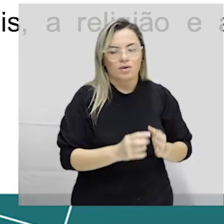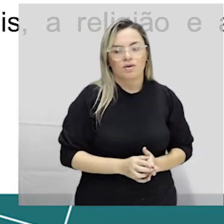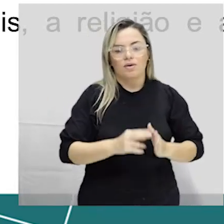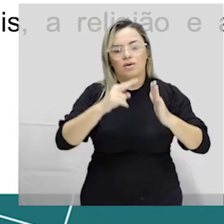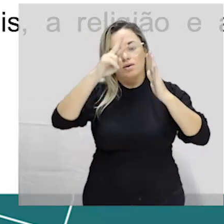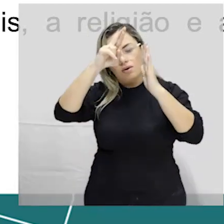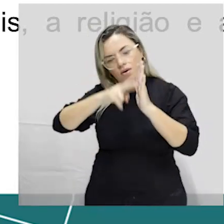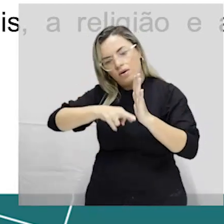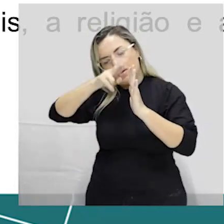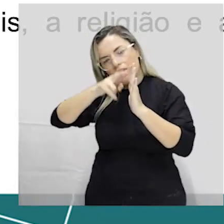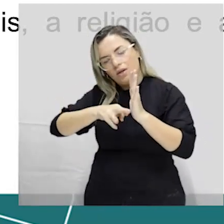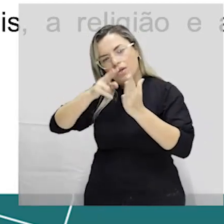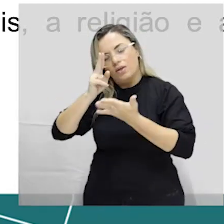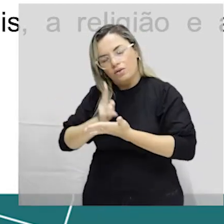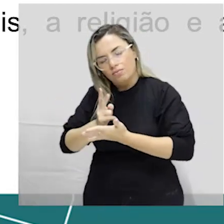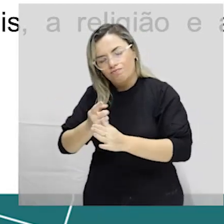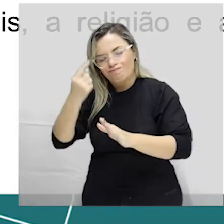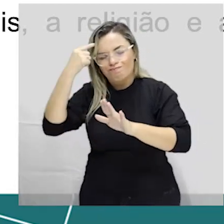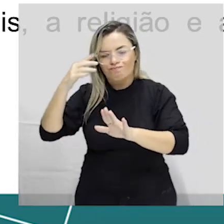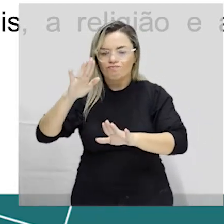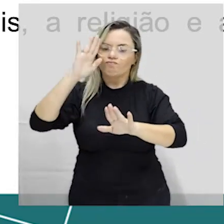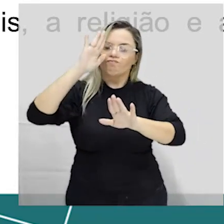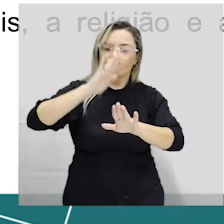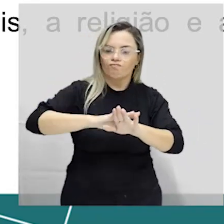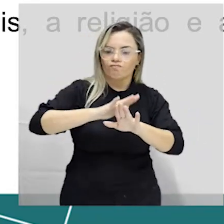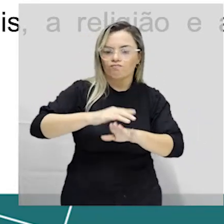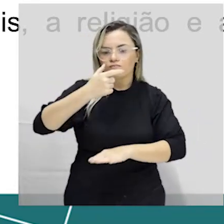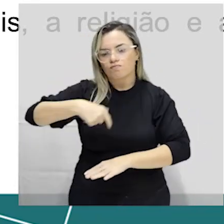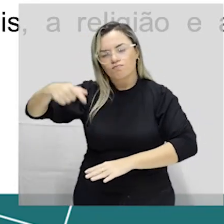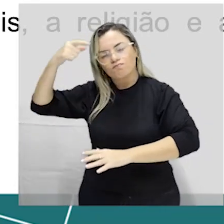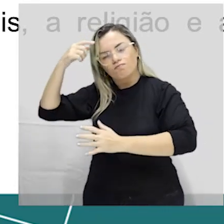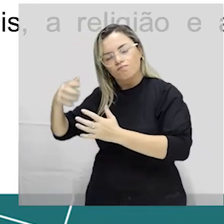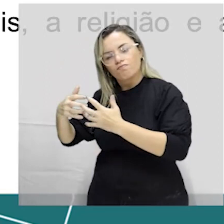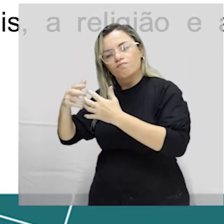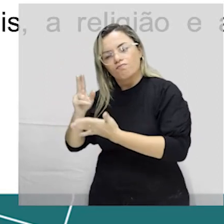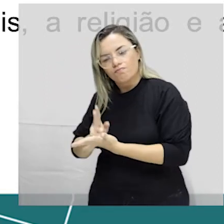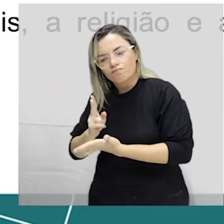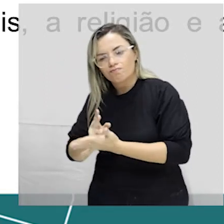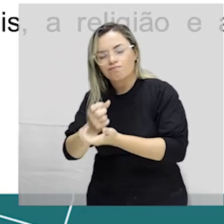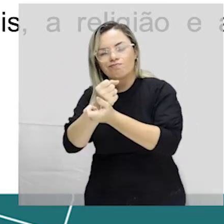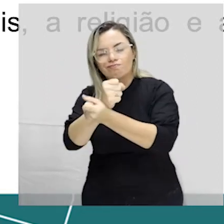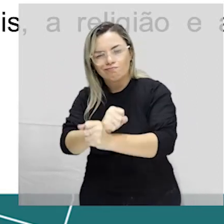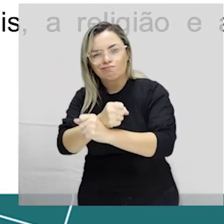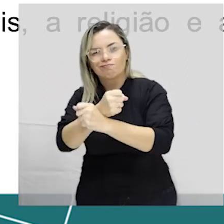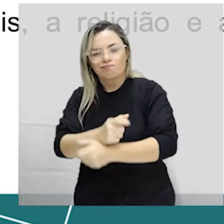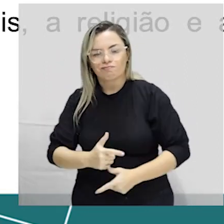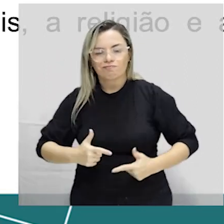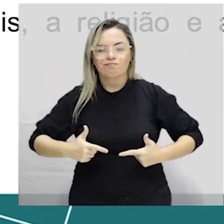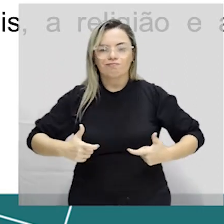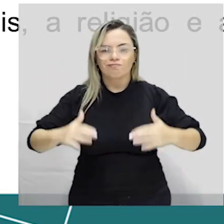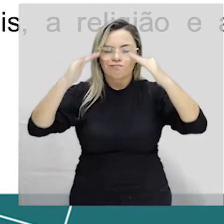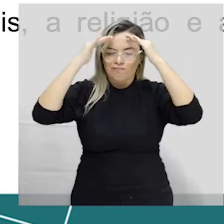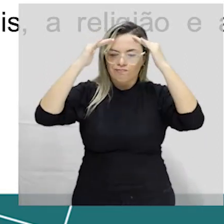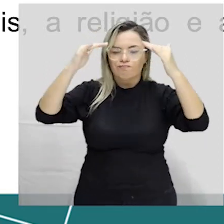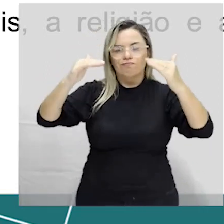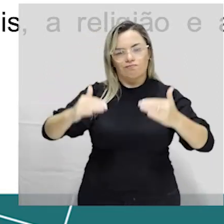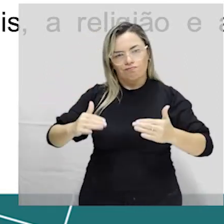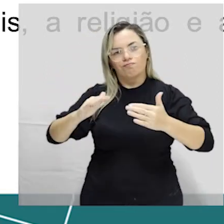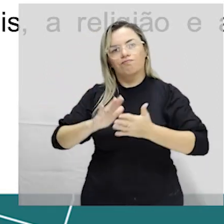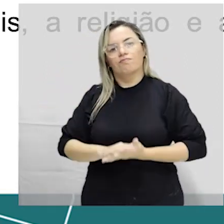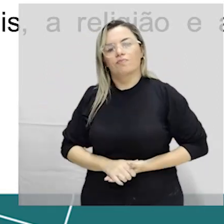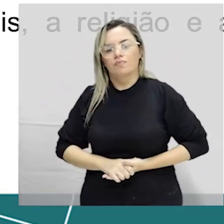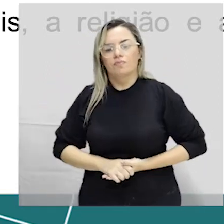a ideologia social e a lógica de exploração funcionando, que mantém a economia tendo as suas características ali